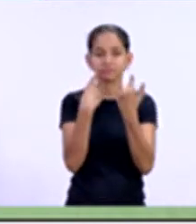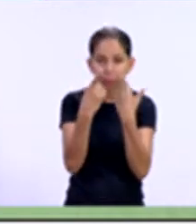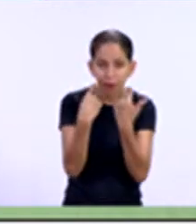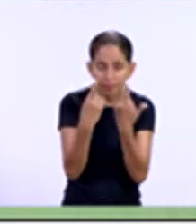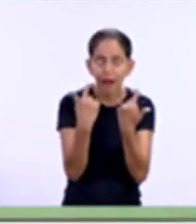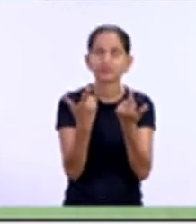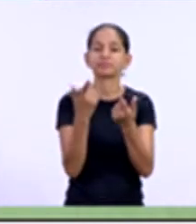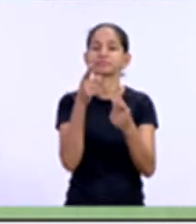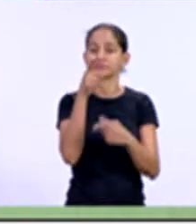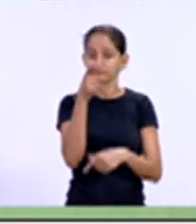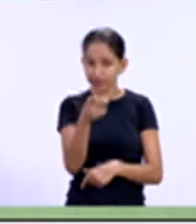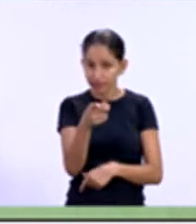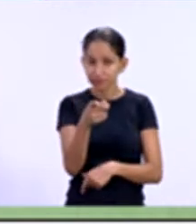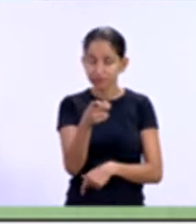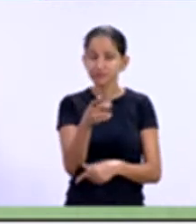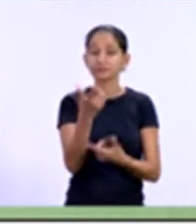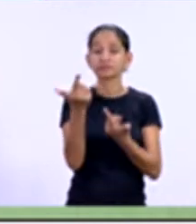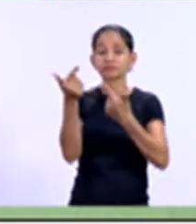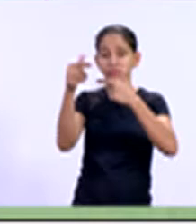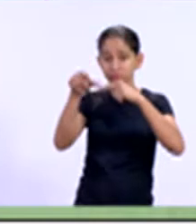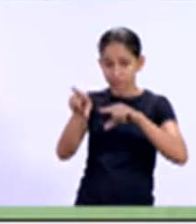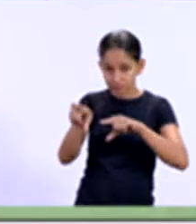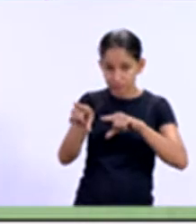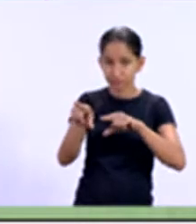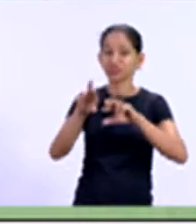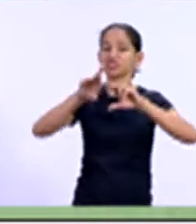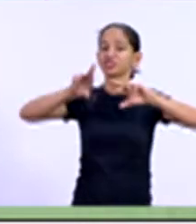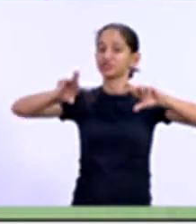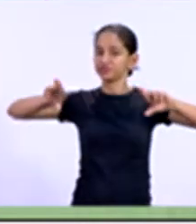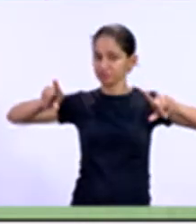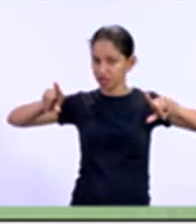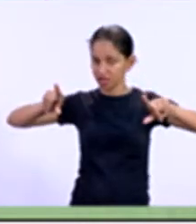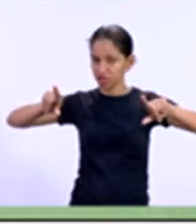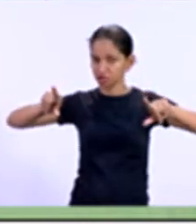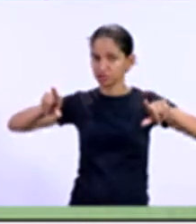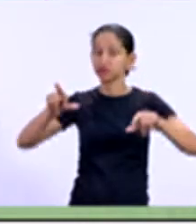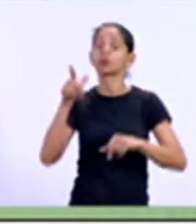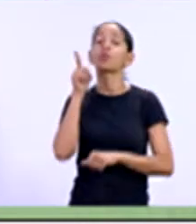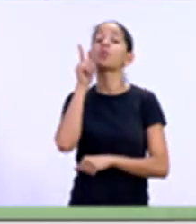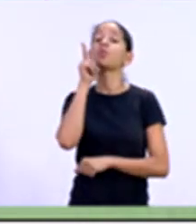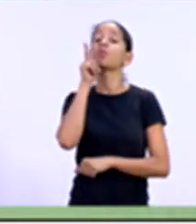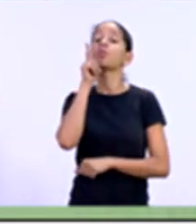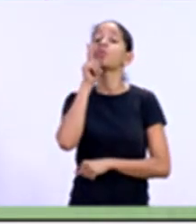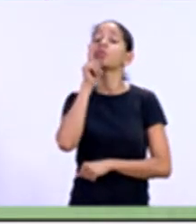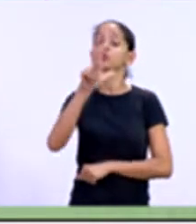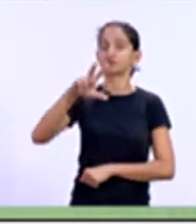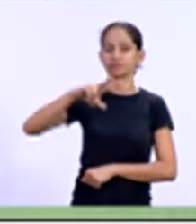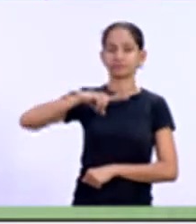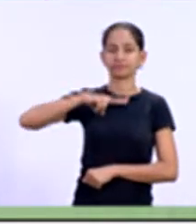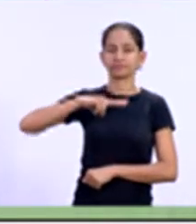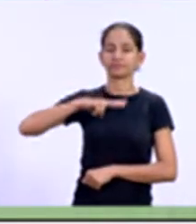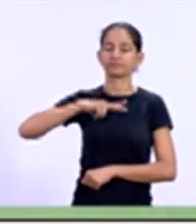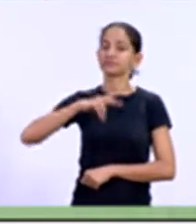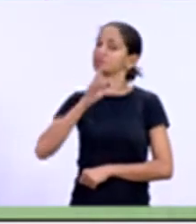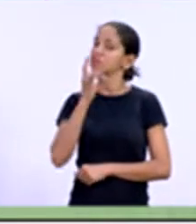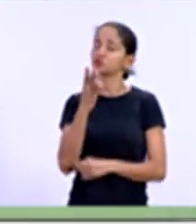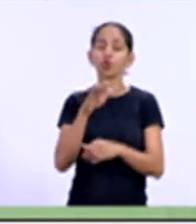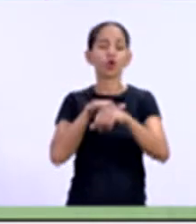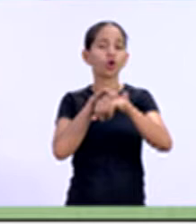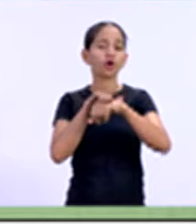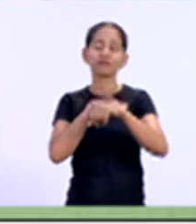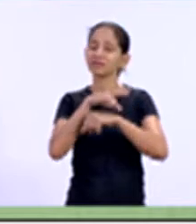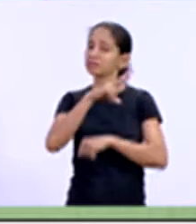comunicação assíncrona com a finalidade de garantir privacidade em uma